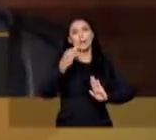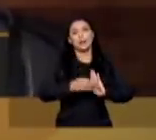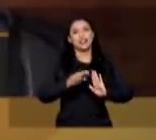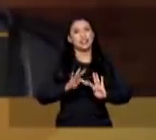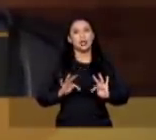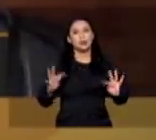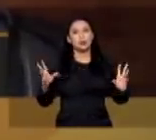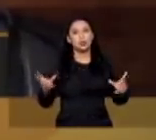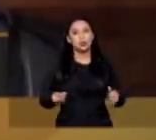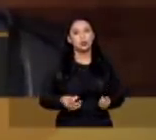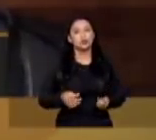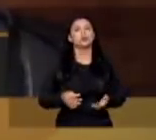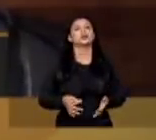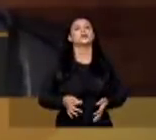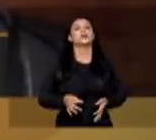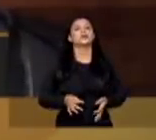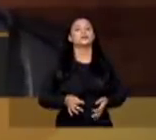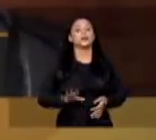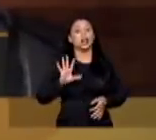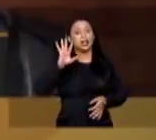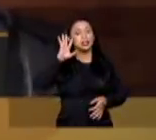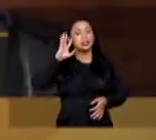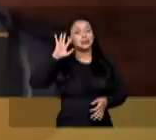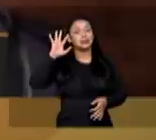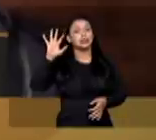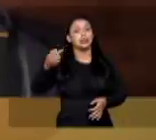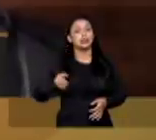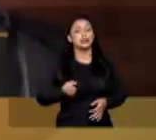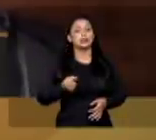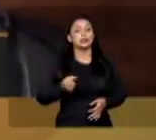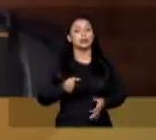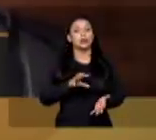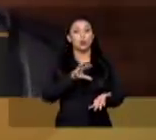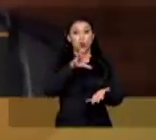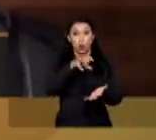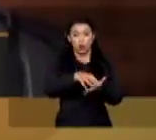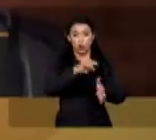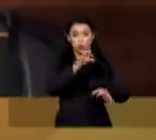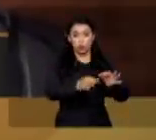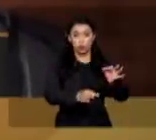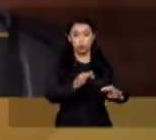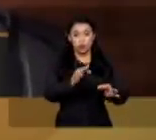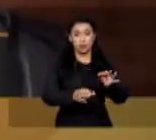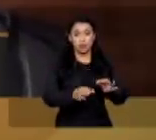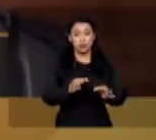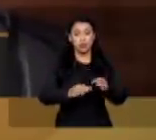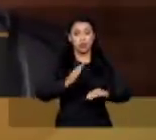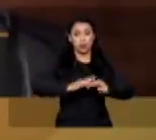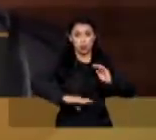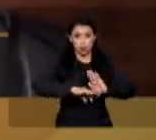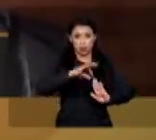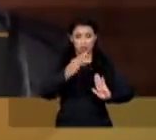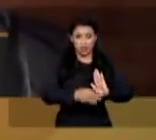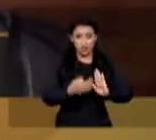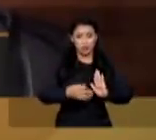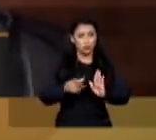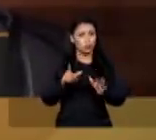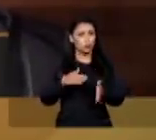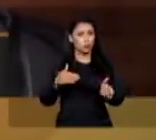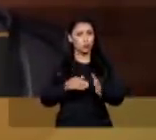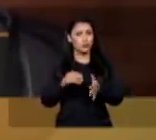de ratificação por parte do órgão judiciário competente dos atos processuais até então